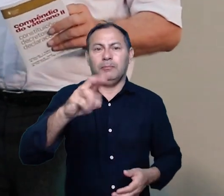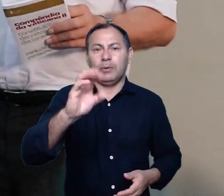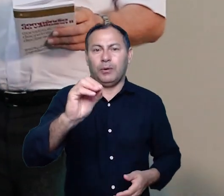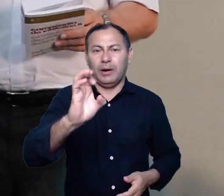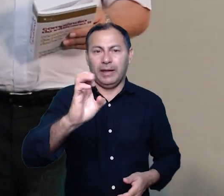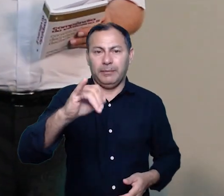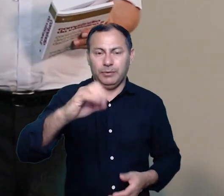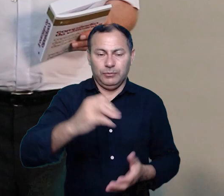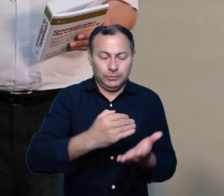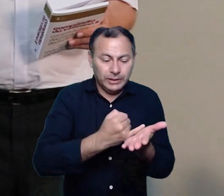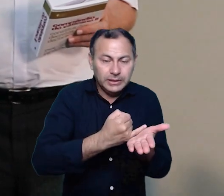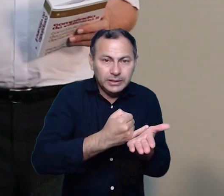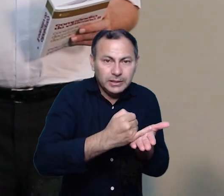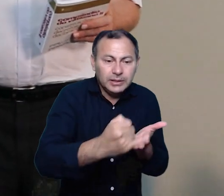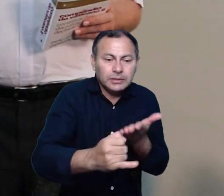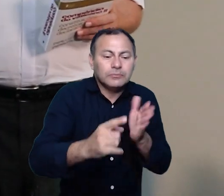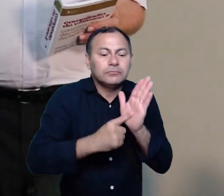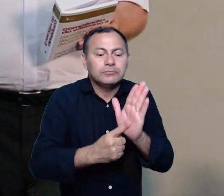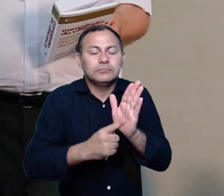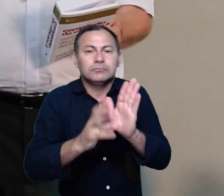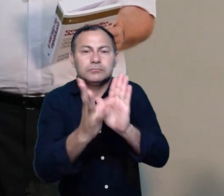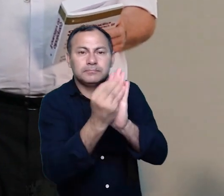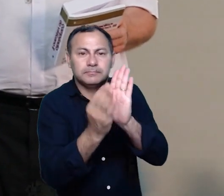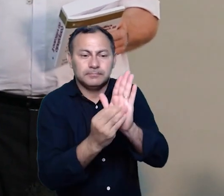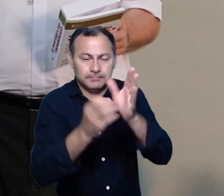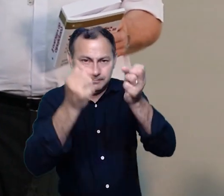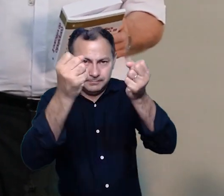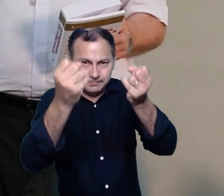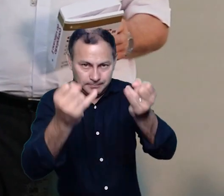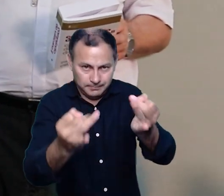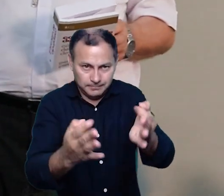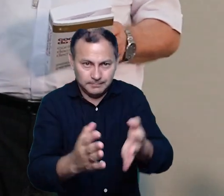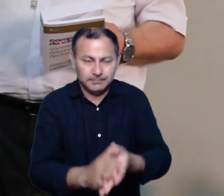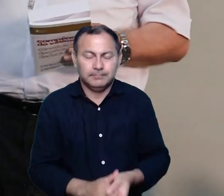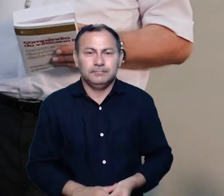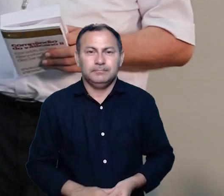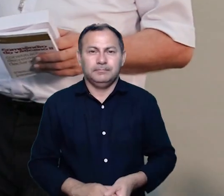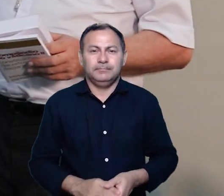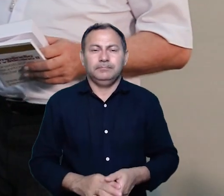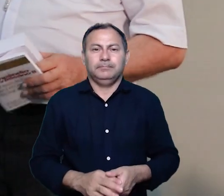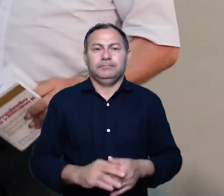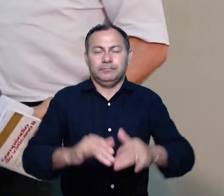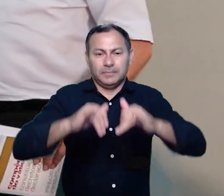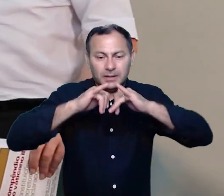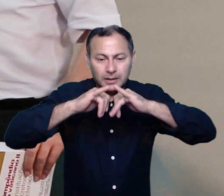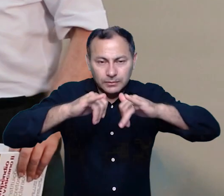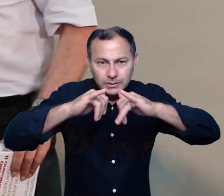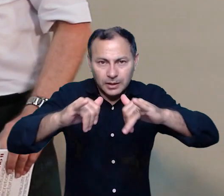no proêmio está indicado qual será o conteúdo que será abordado.